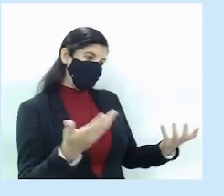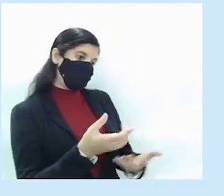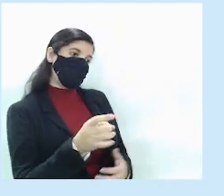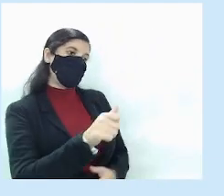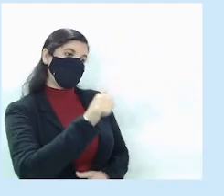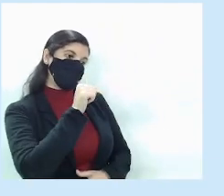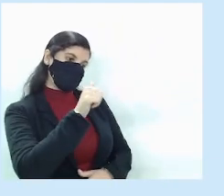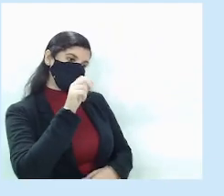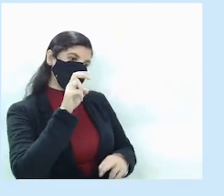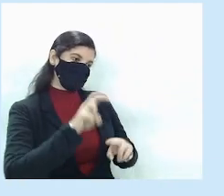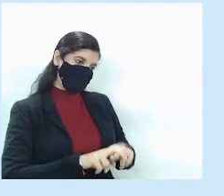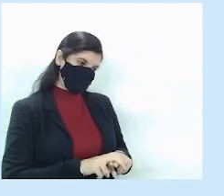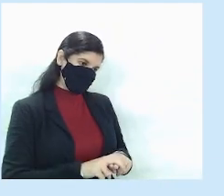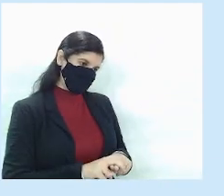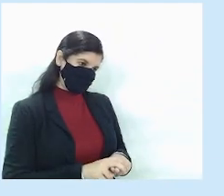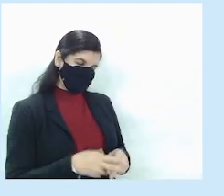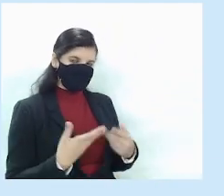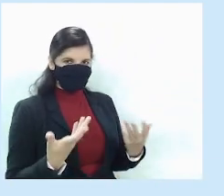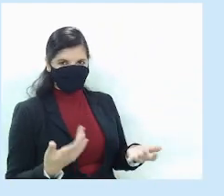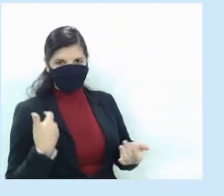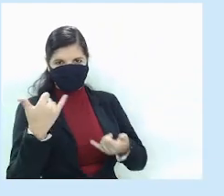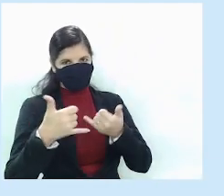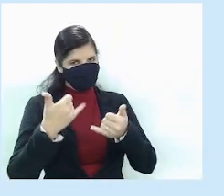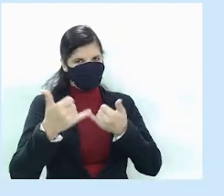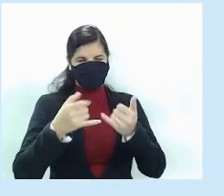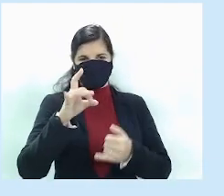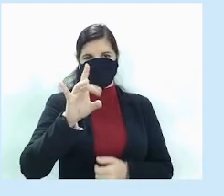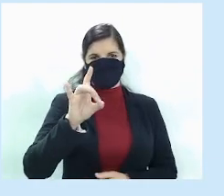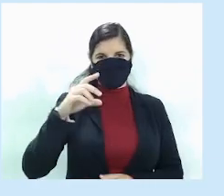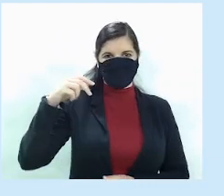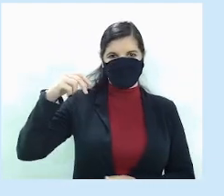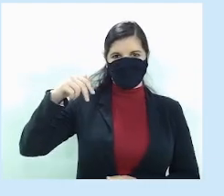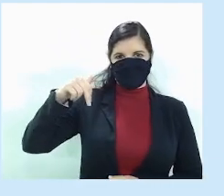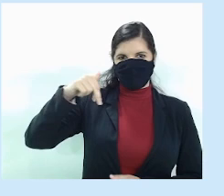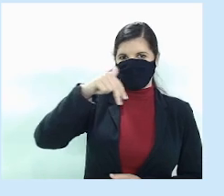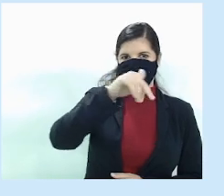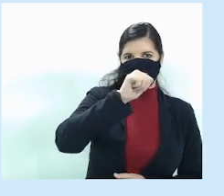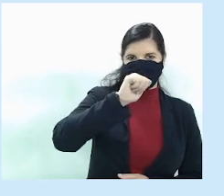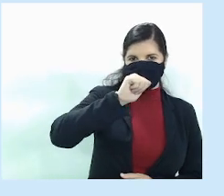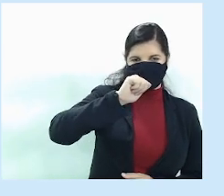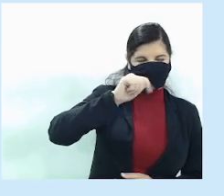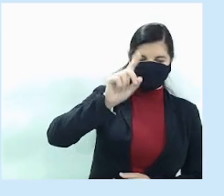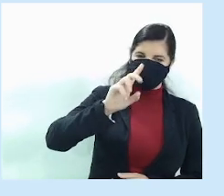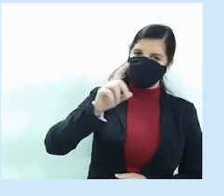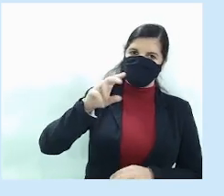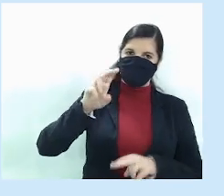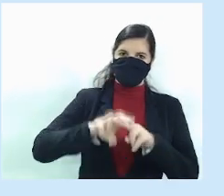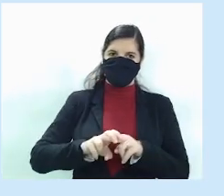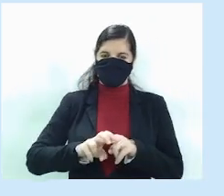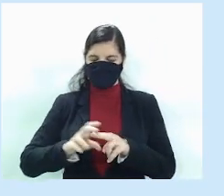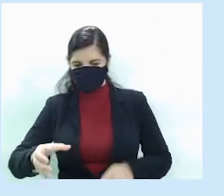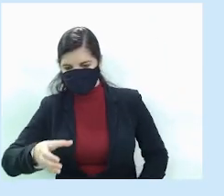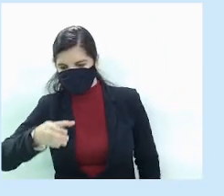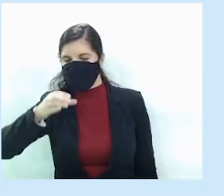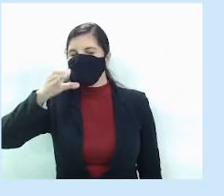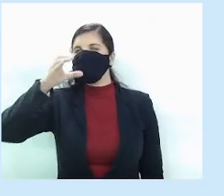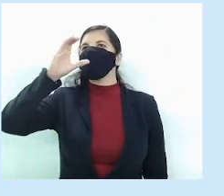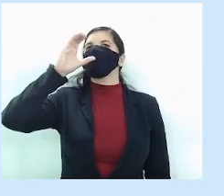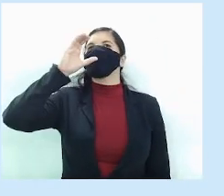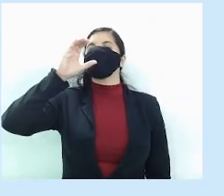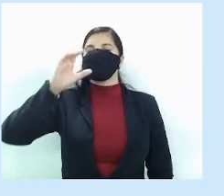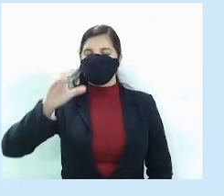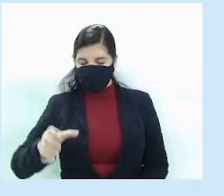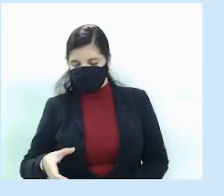bebe sentado. Ou seja, ela brinca aí com essa questão do andar bebendo, que na verdade ele agora bebe, mas não bebe mais caminhando,